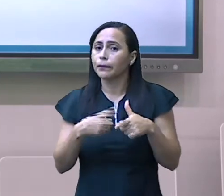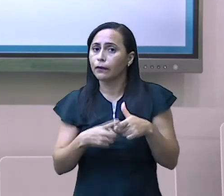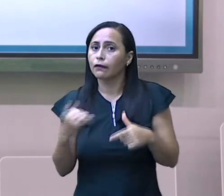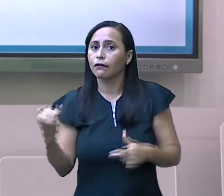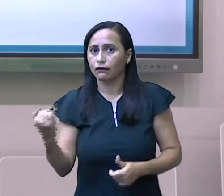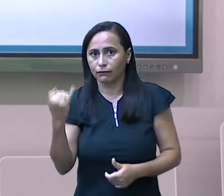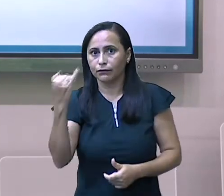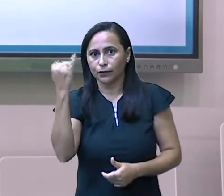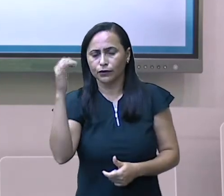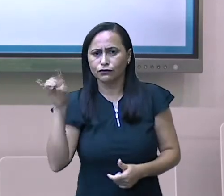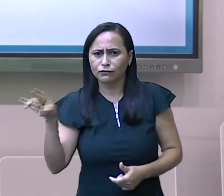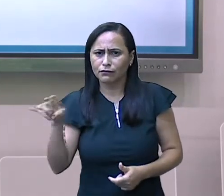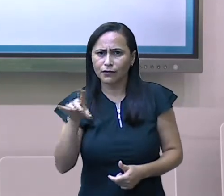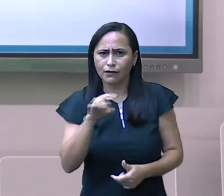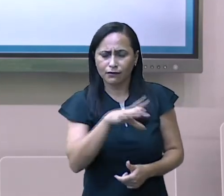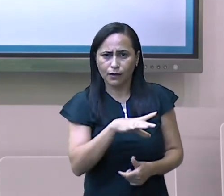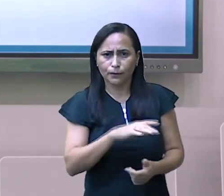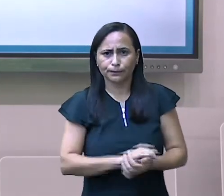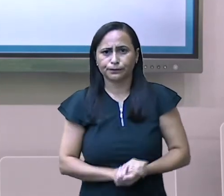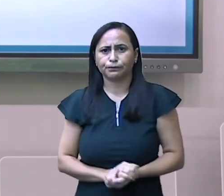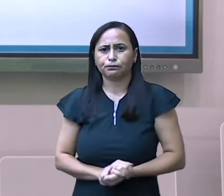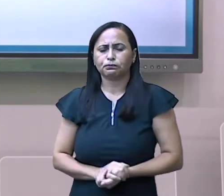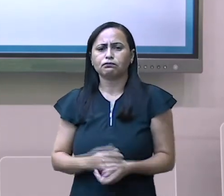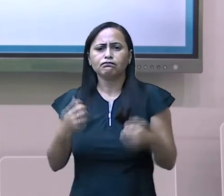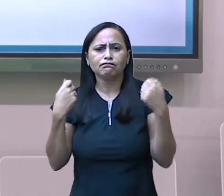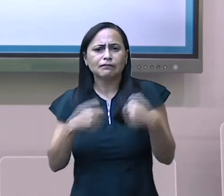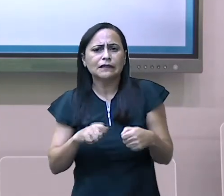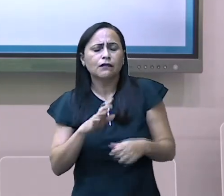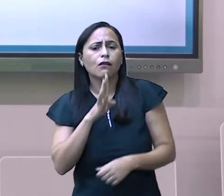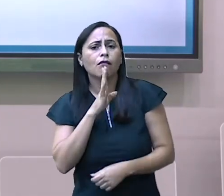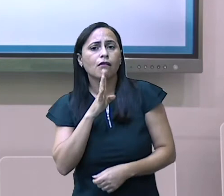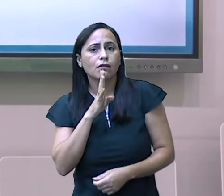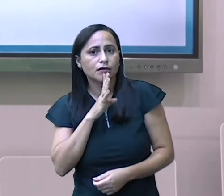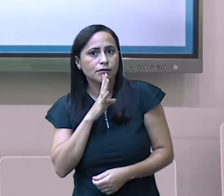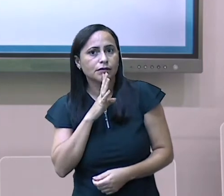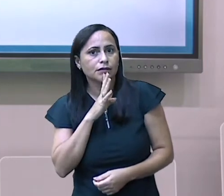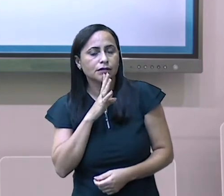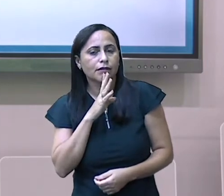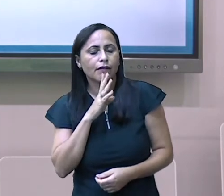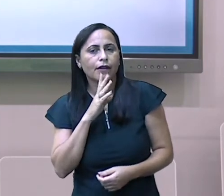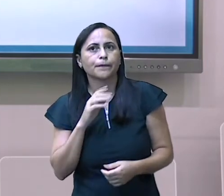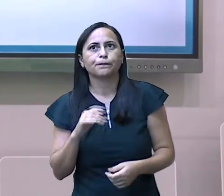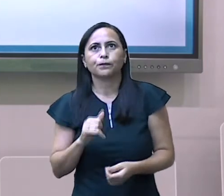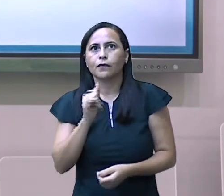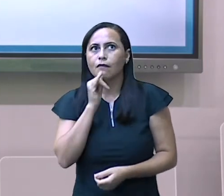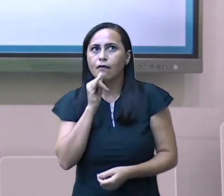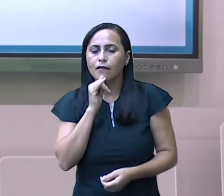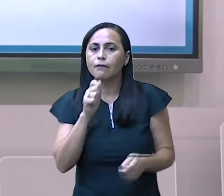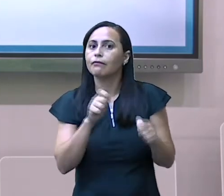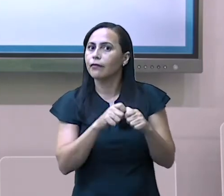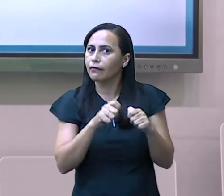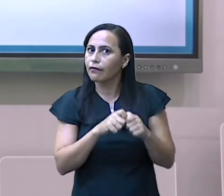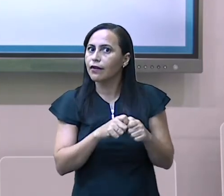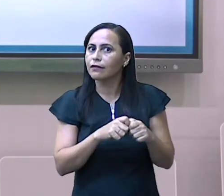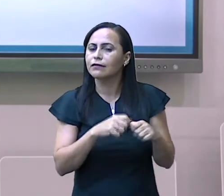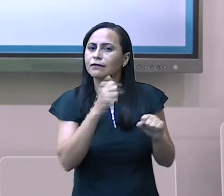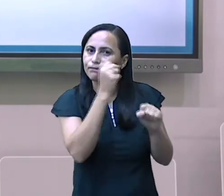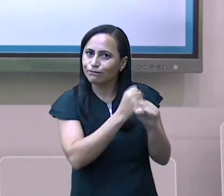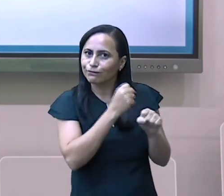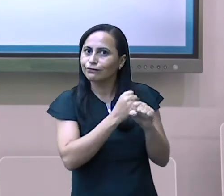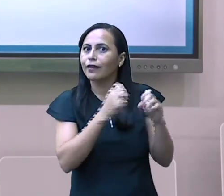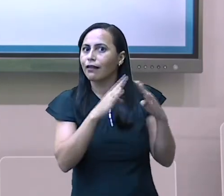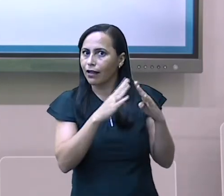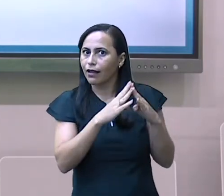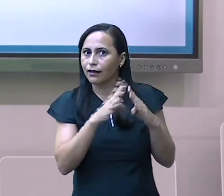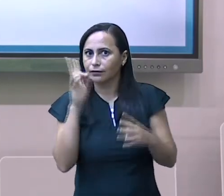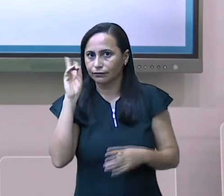como eu falei, pode acontecer desmoronamento, né? Desmoronamento e ter os acidentes. Mas nós estamos focados aqui para